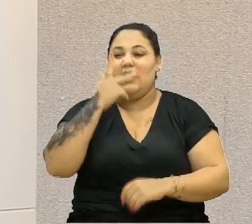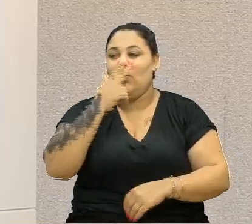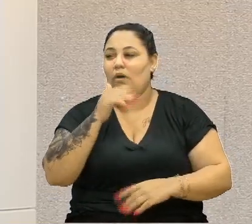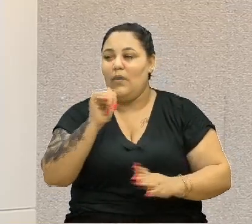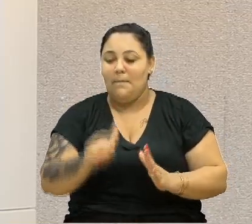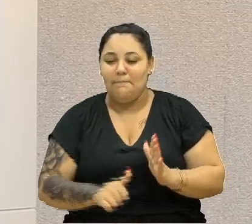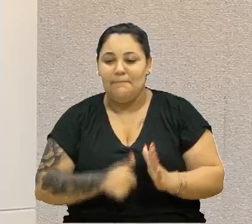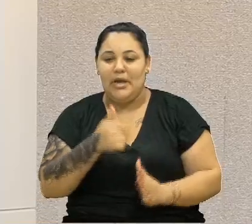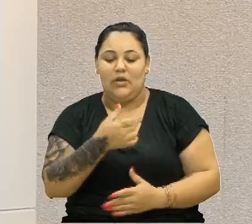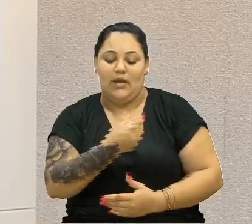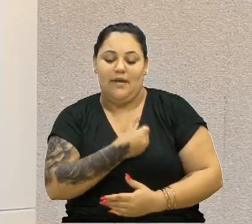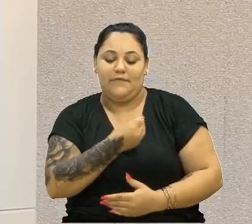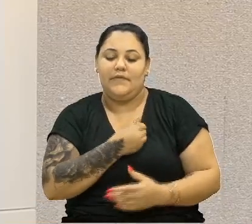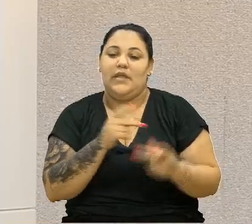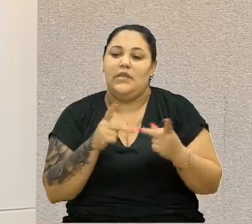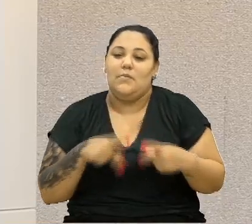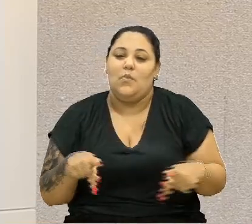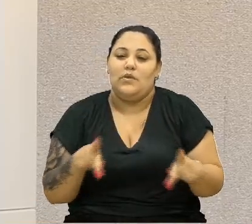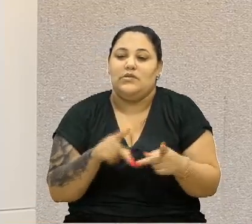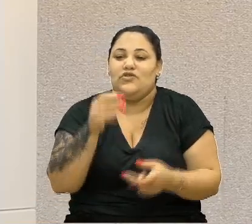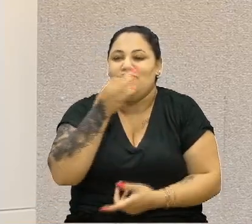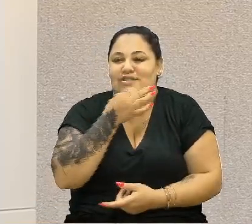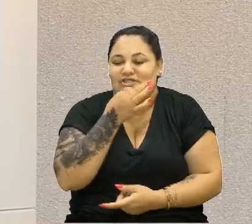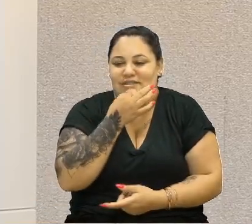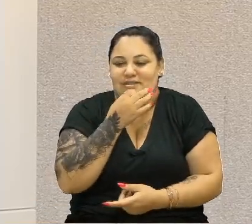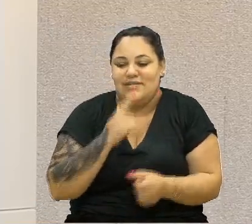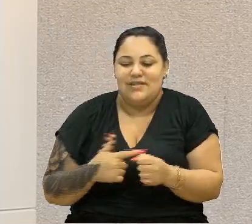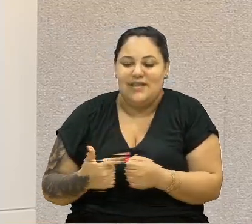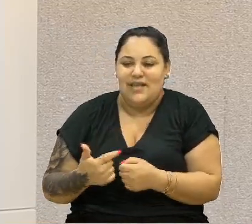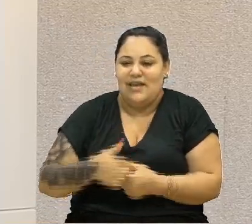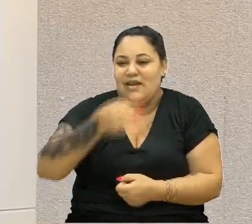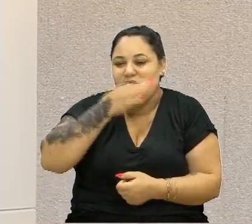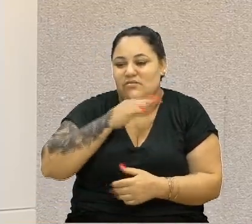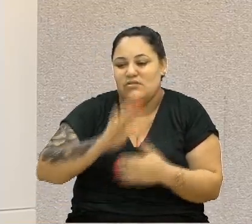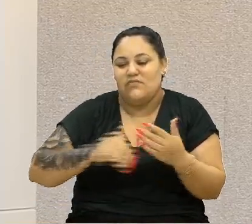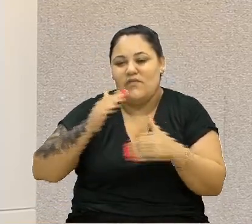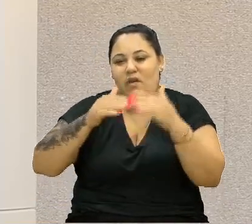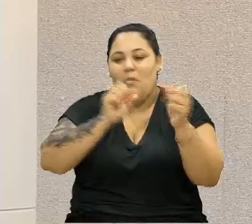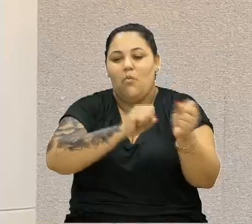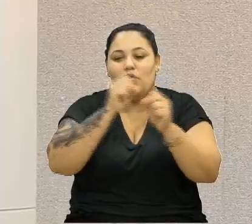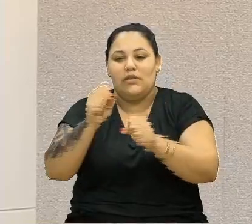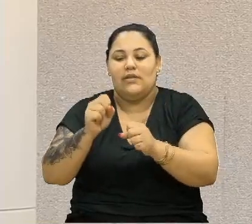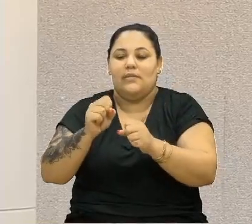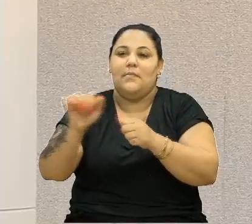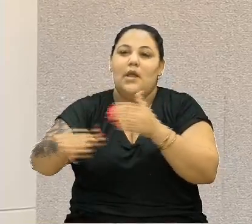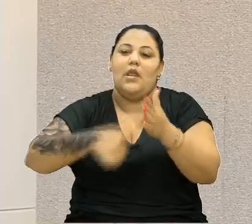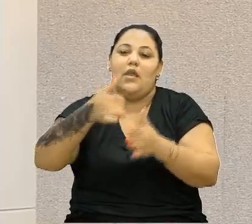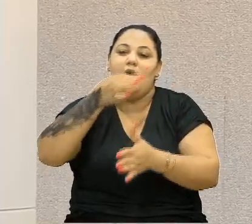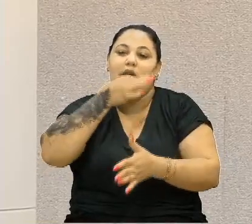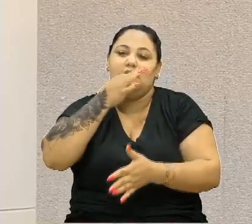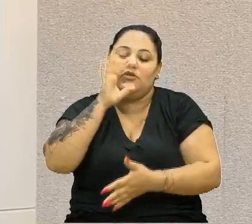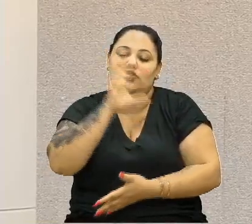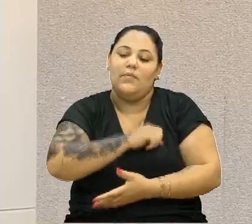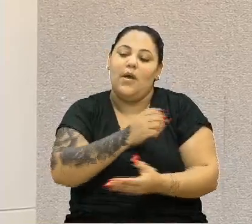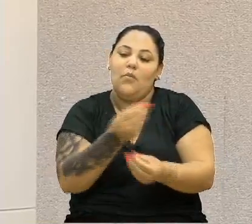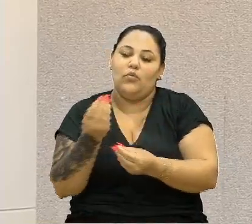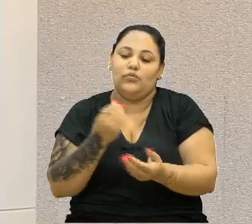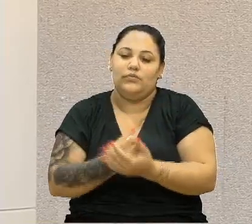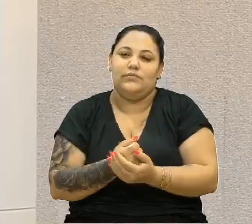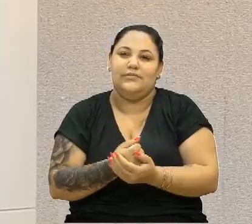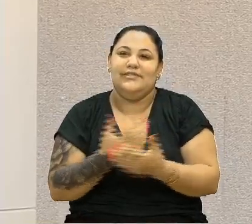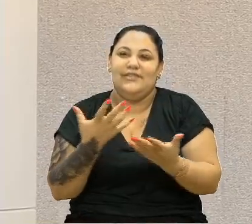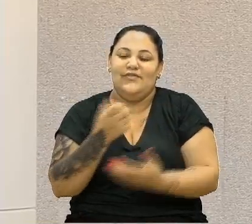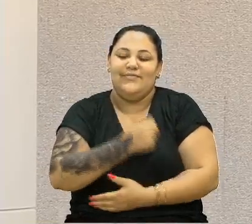melhorar a vida do povo caxiense, fazer a cidade de Caxias crescer, a gente poder desenvolver essa cidade que a gente ama tanto. Então,